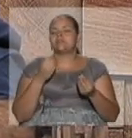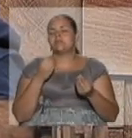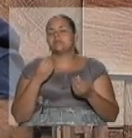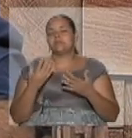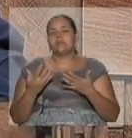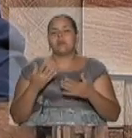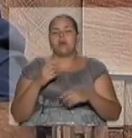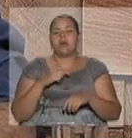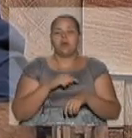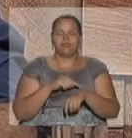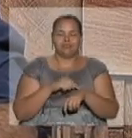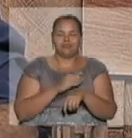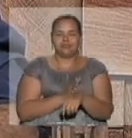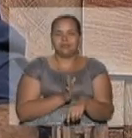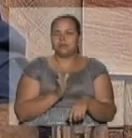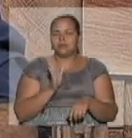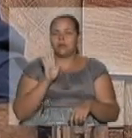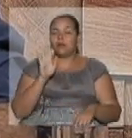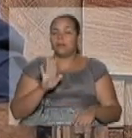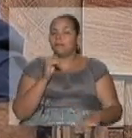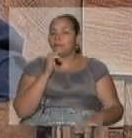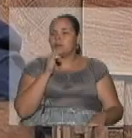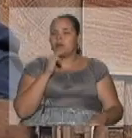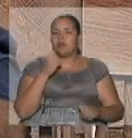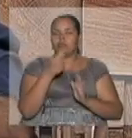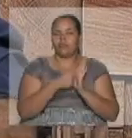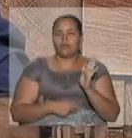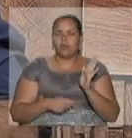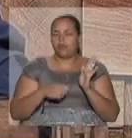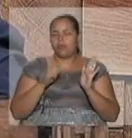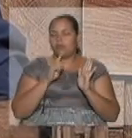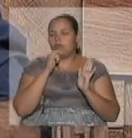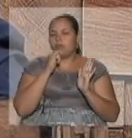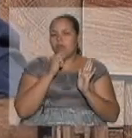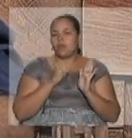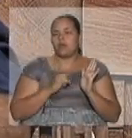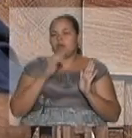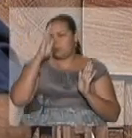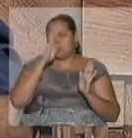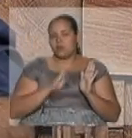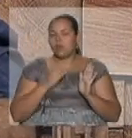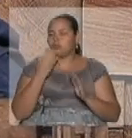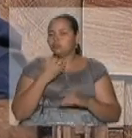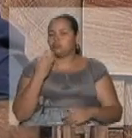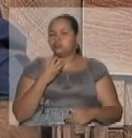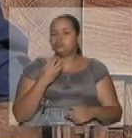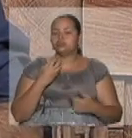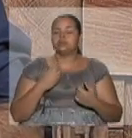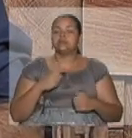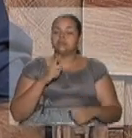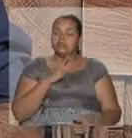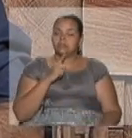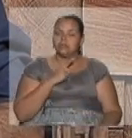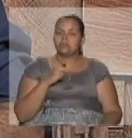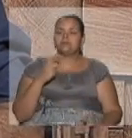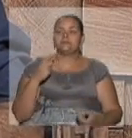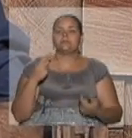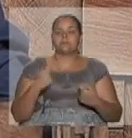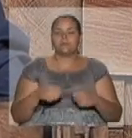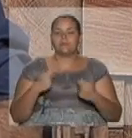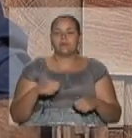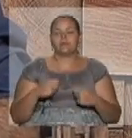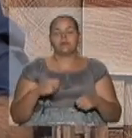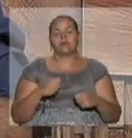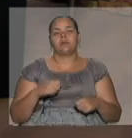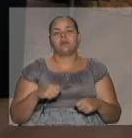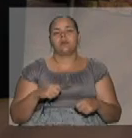sincronizar. Não entrava um texto assim gratuitamente de uma música para outra. Esse texto tinha fundo, tinha vamos dizer,